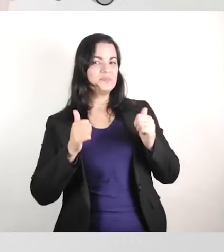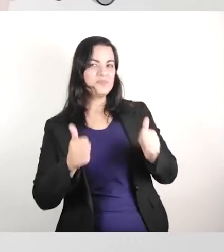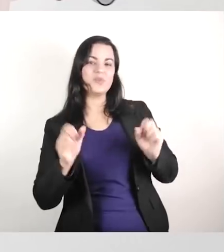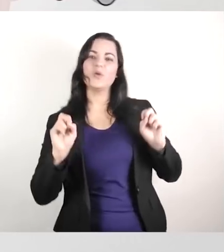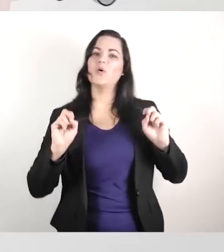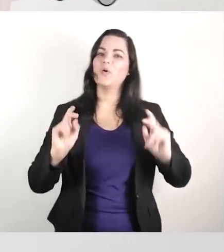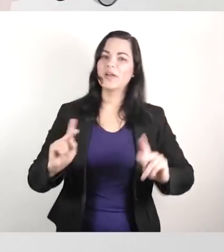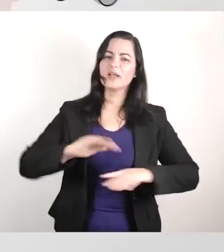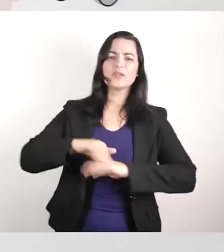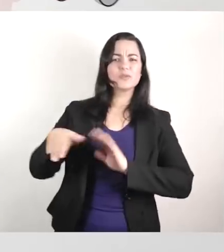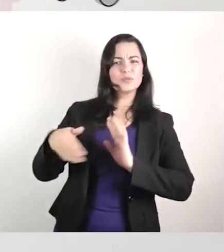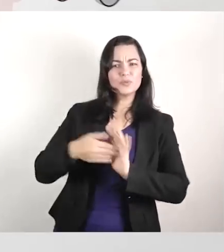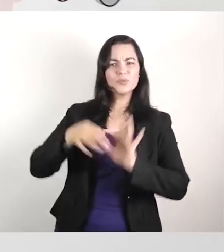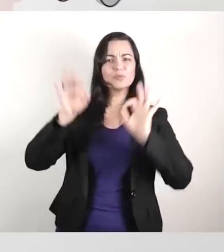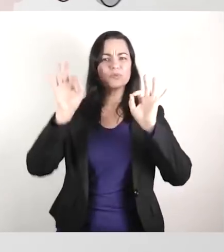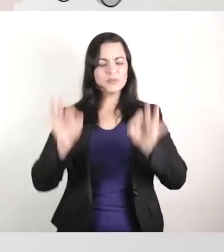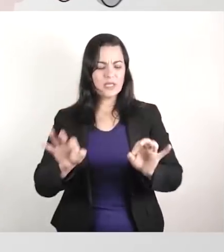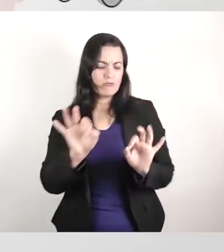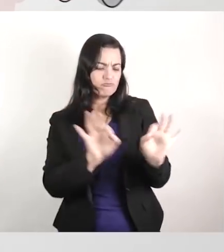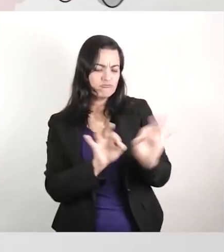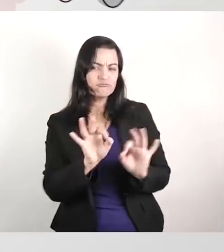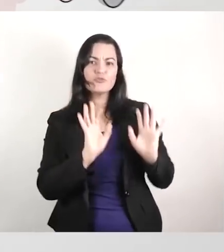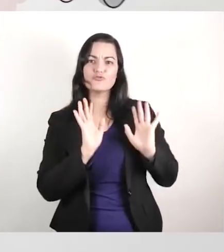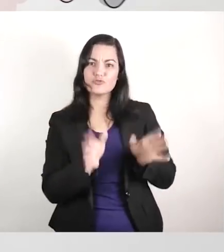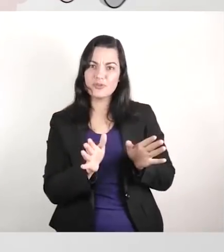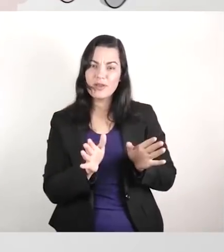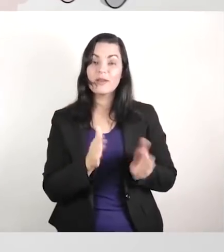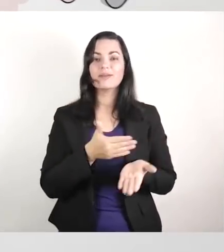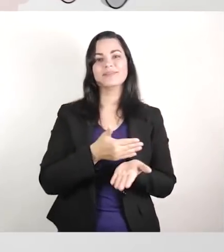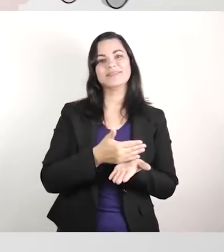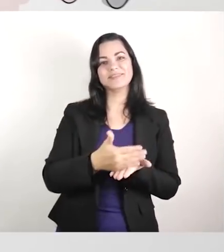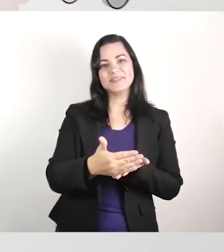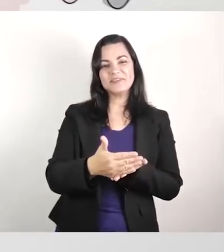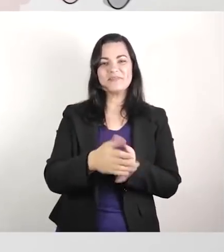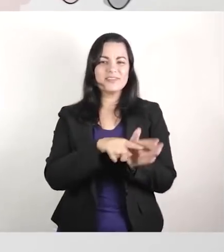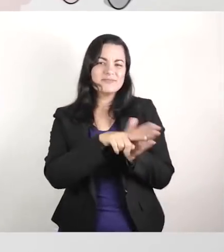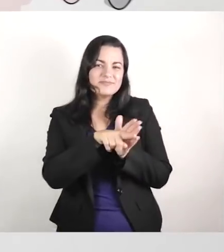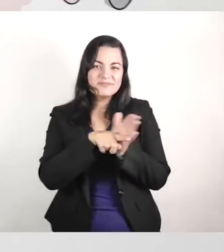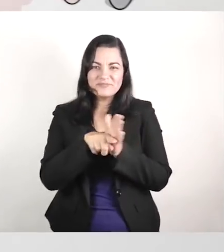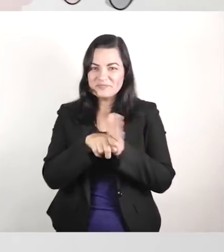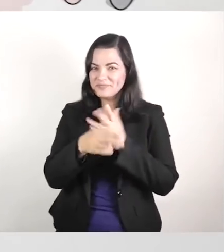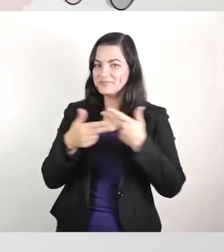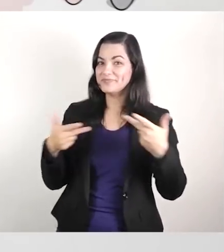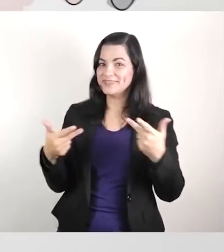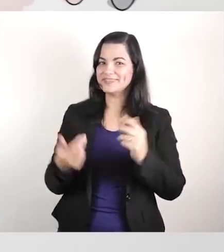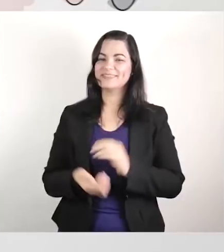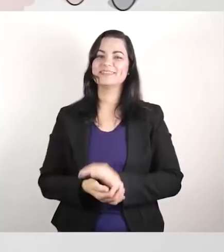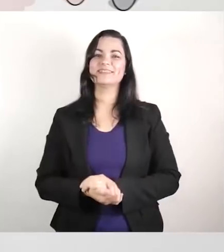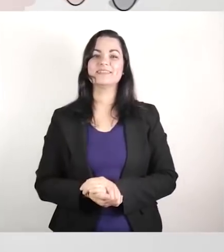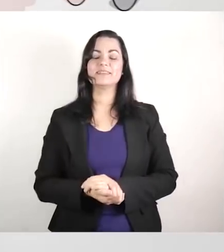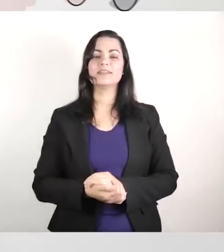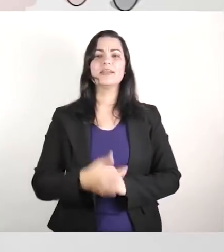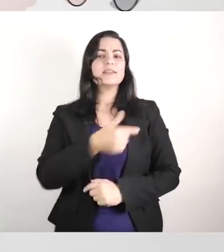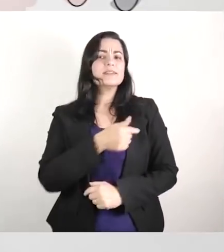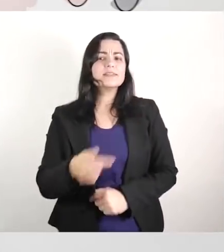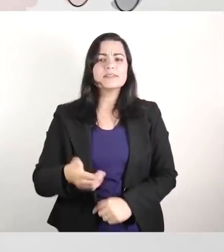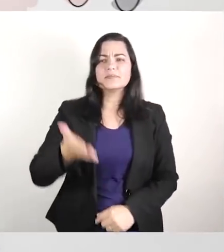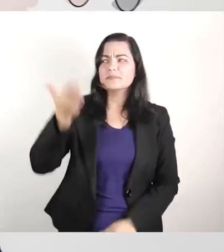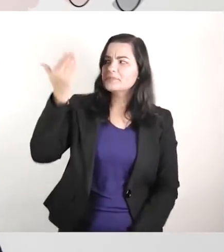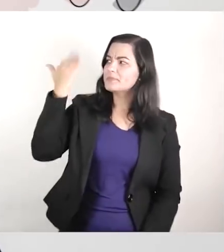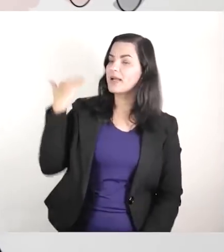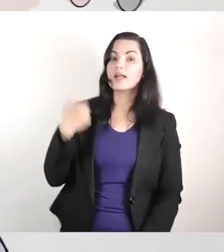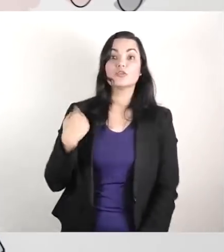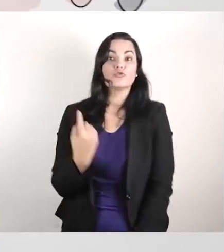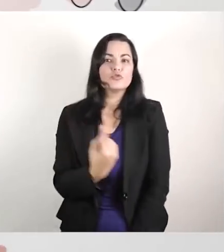Agora sim, com tudo bem organizadinho, podemos começar as nossas investigações. Na semana